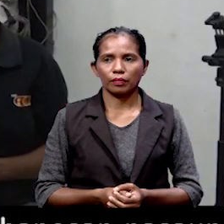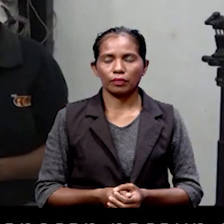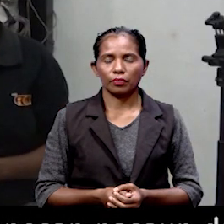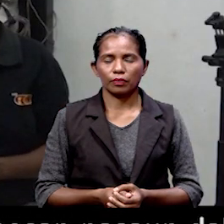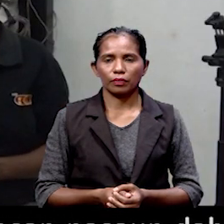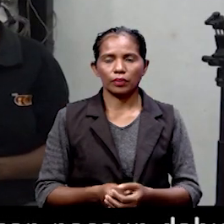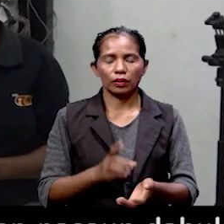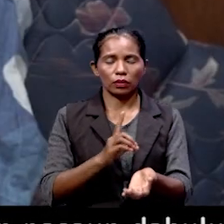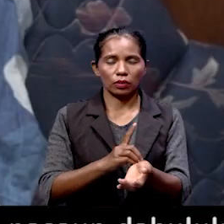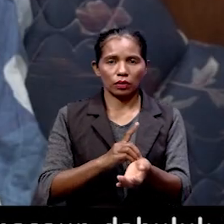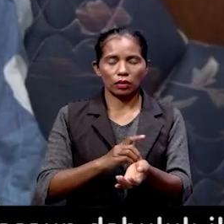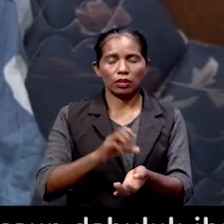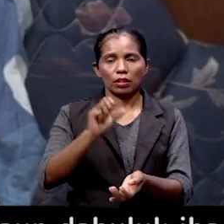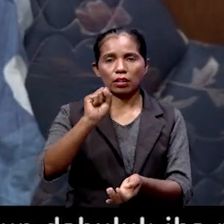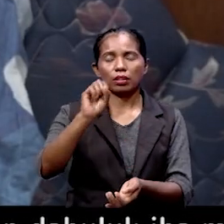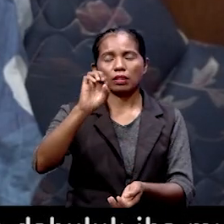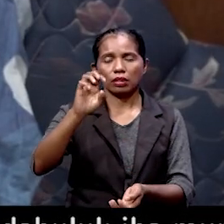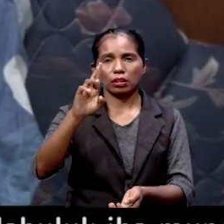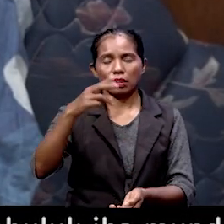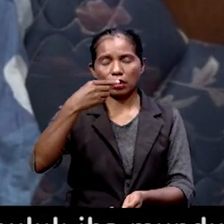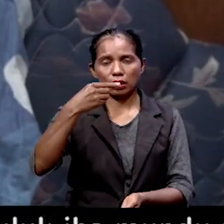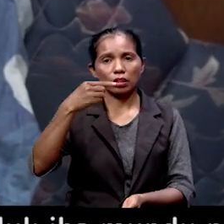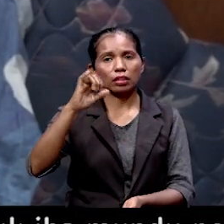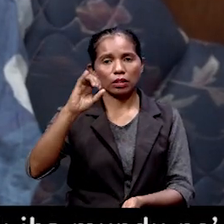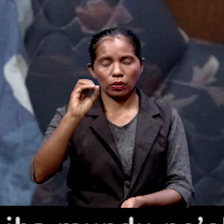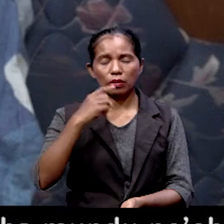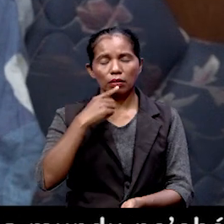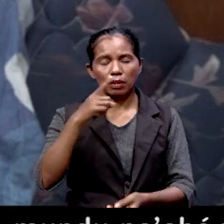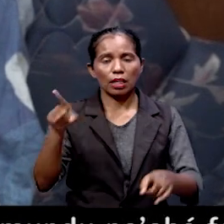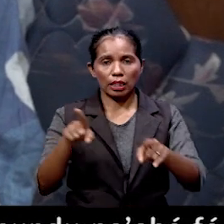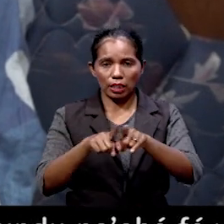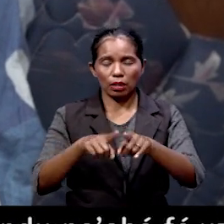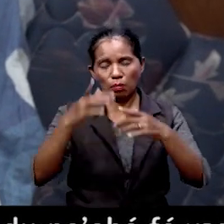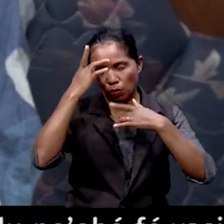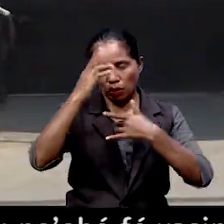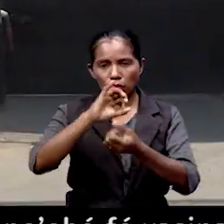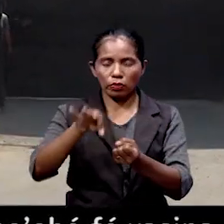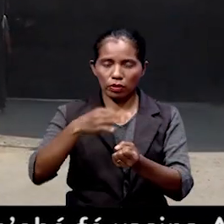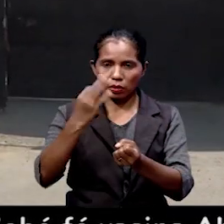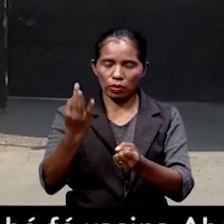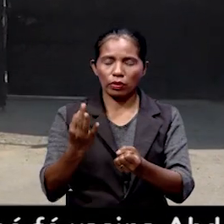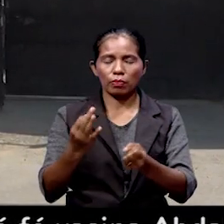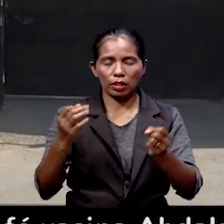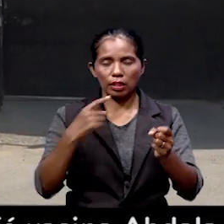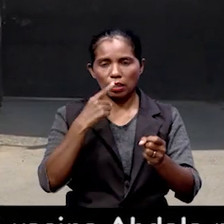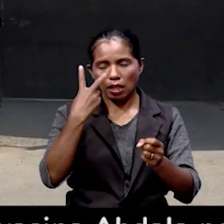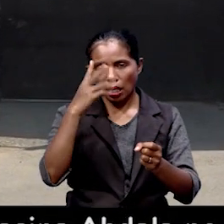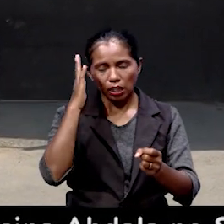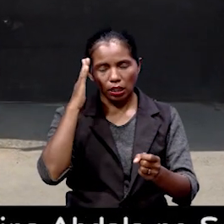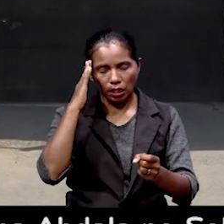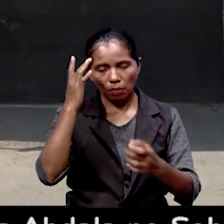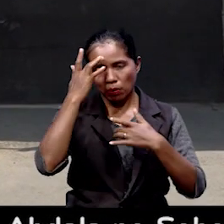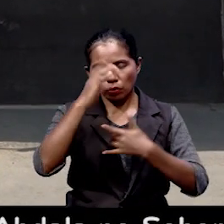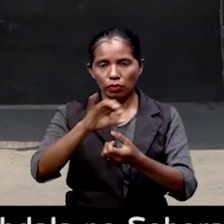Doutor Sérgio Lobo, nebe saimos, paciente Covid, fone sasin katak, Covid-19 nem existe Duni ona e